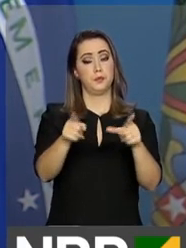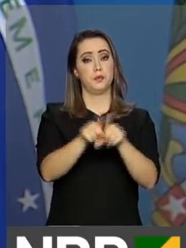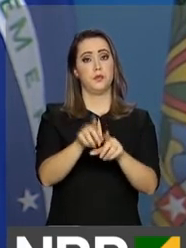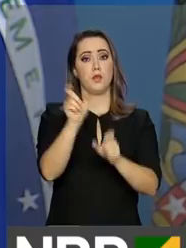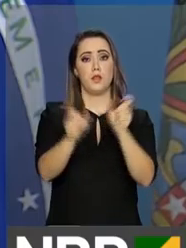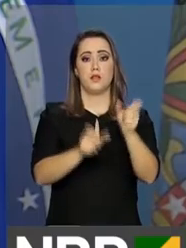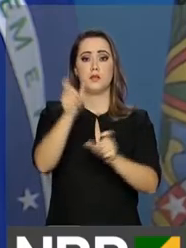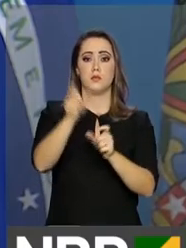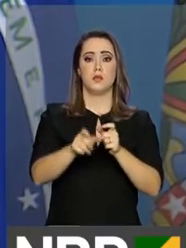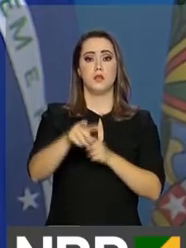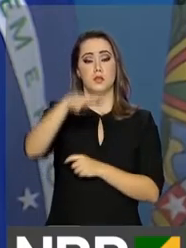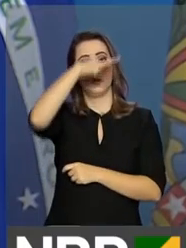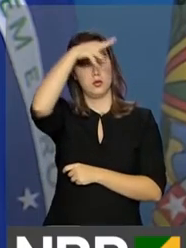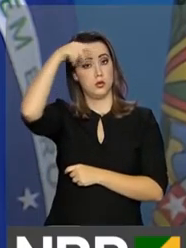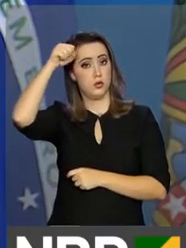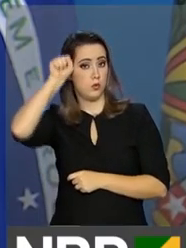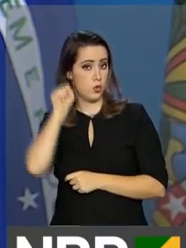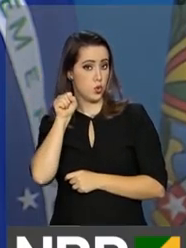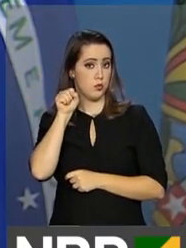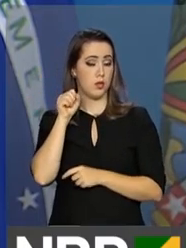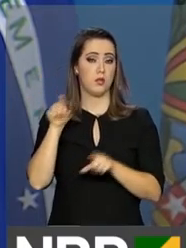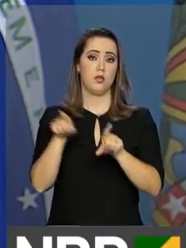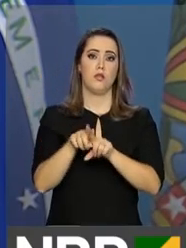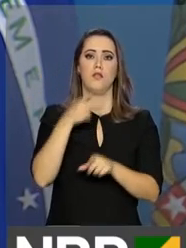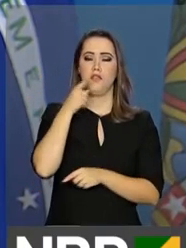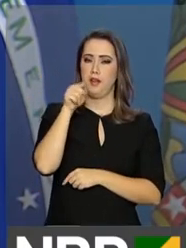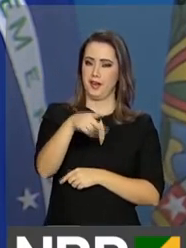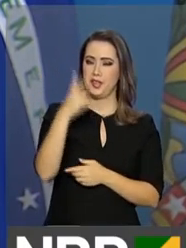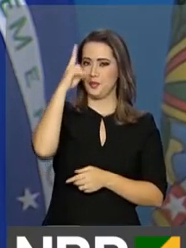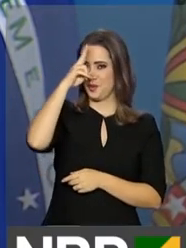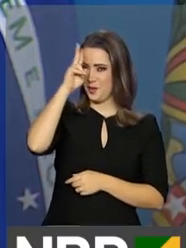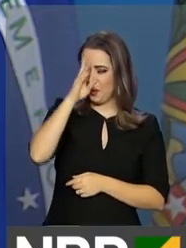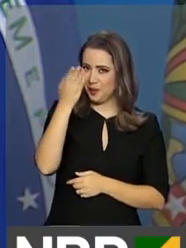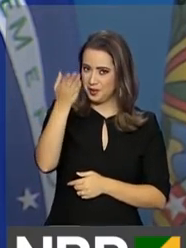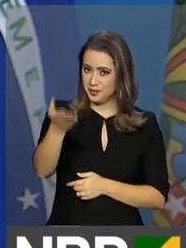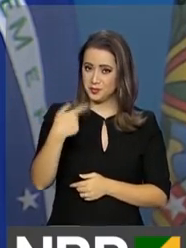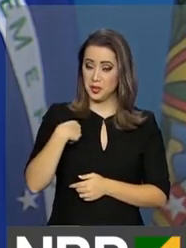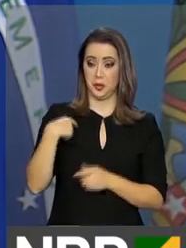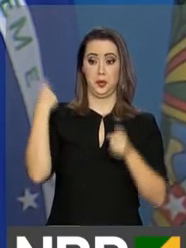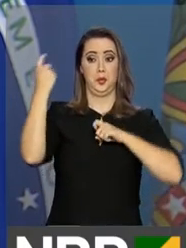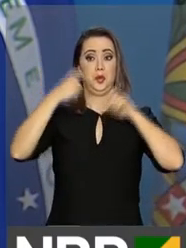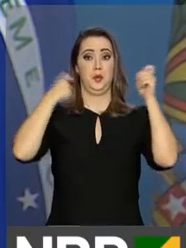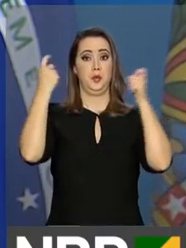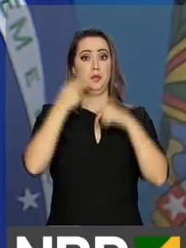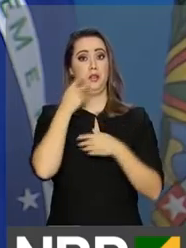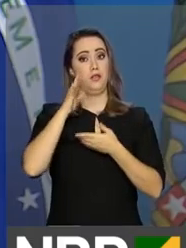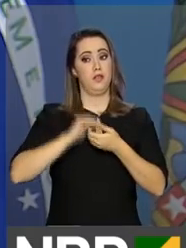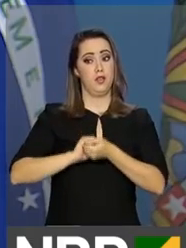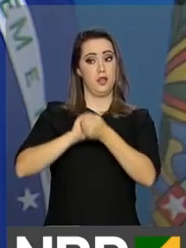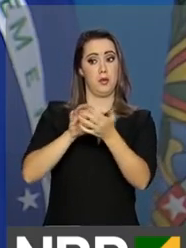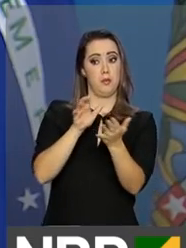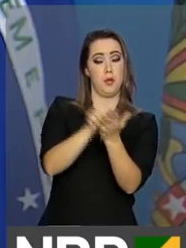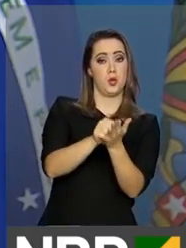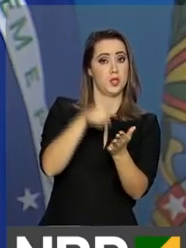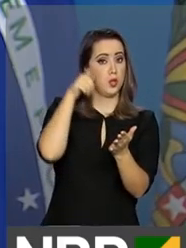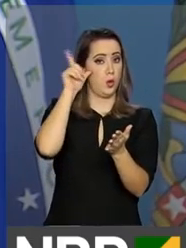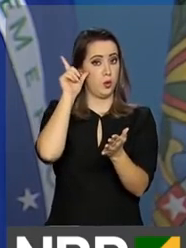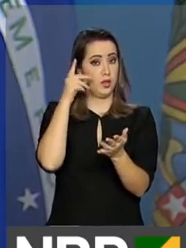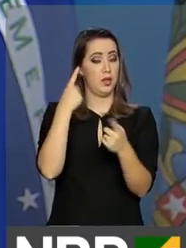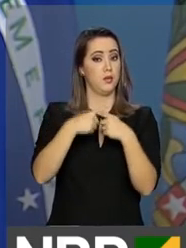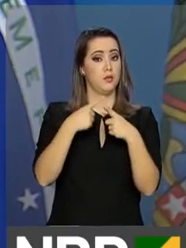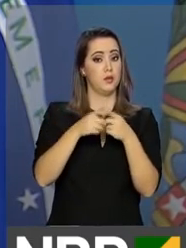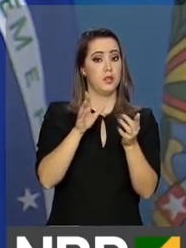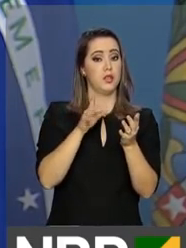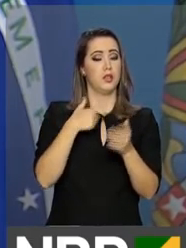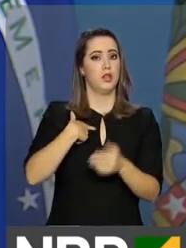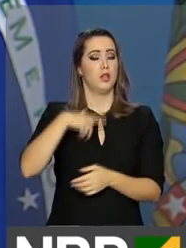o pessoal de Mato Grosso do Sul. Até eu registro um fato, viu, Marum? Eu me preocupei muito em não lhe dar posse ontem, porque ontem